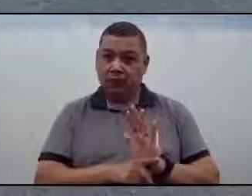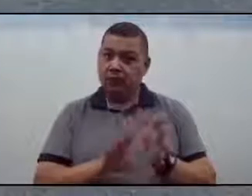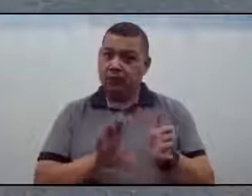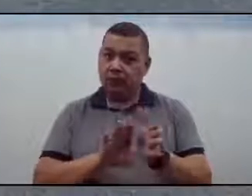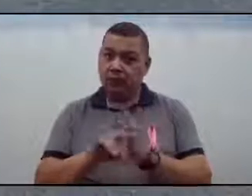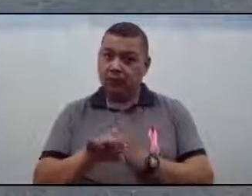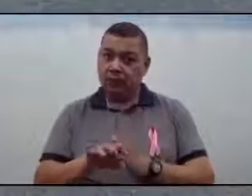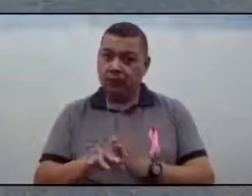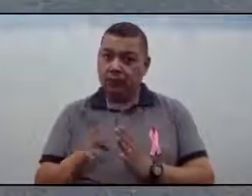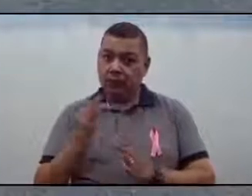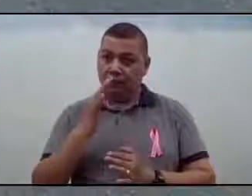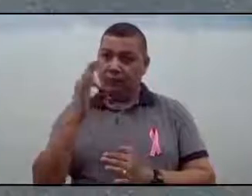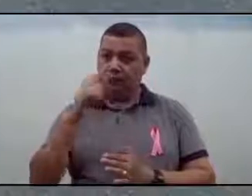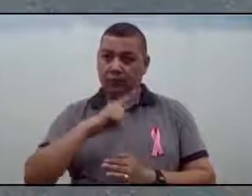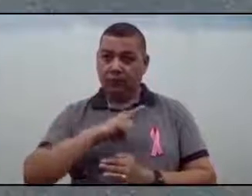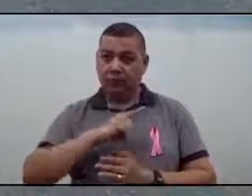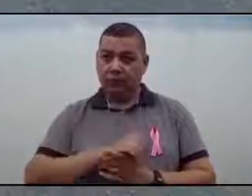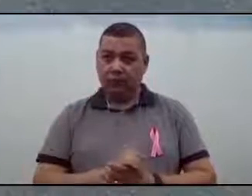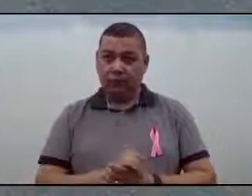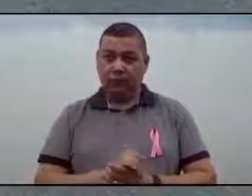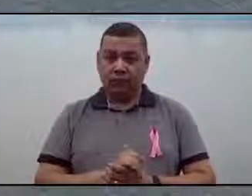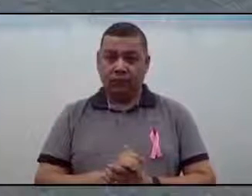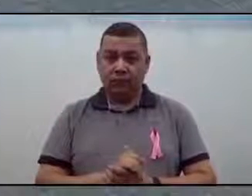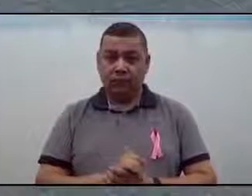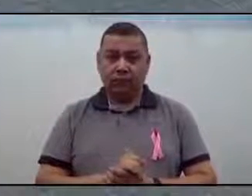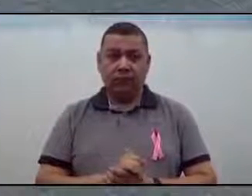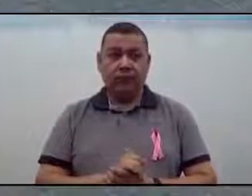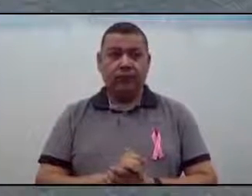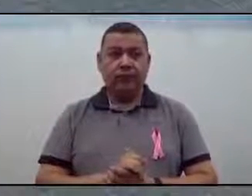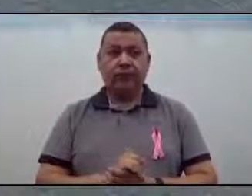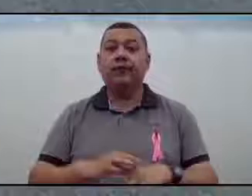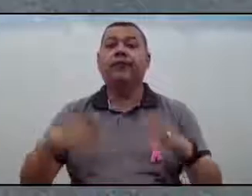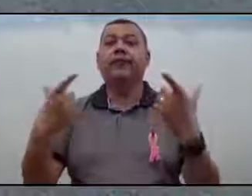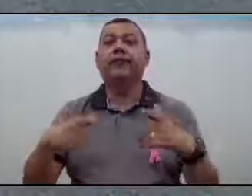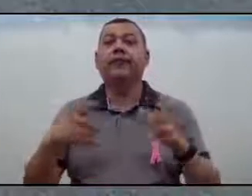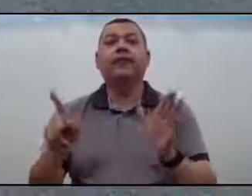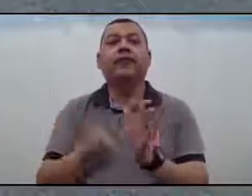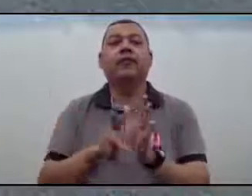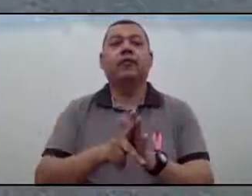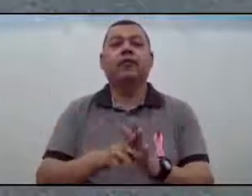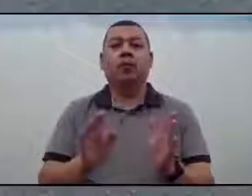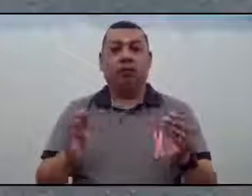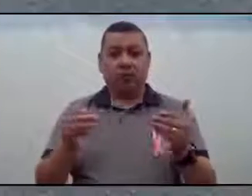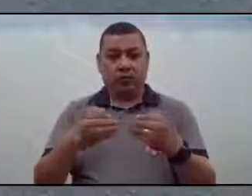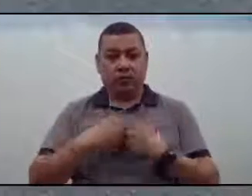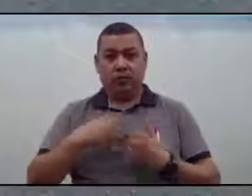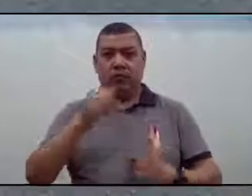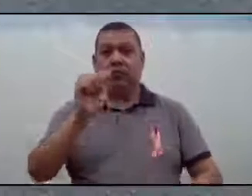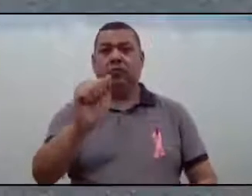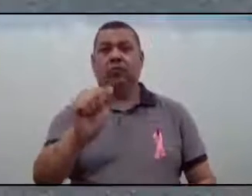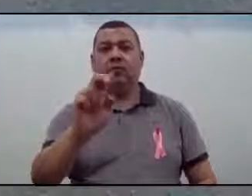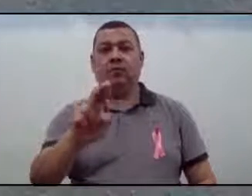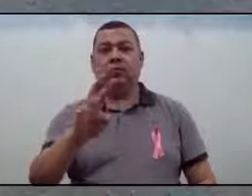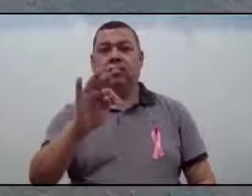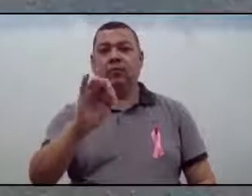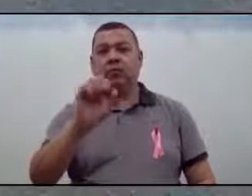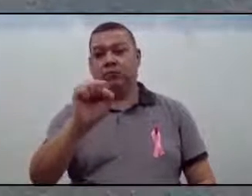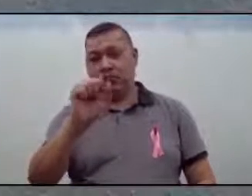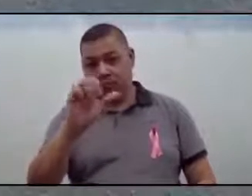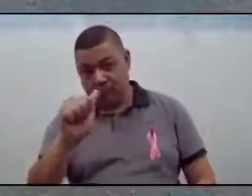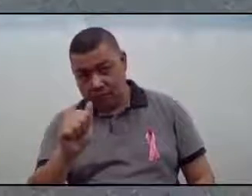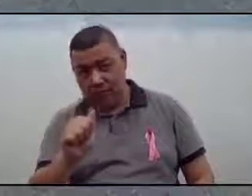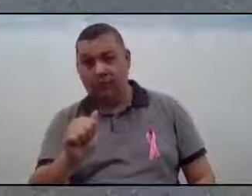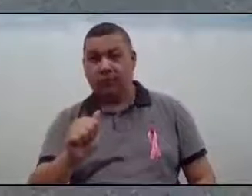realmente irá ter o espaço do autista, a escola do autista,